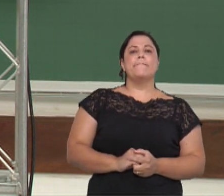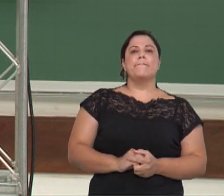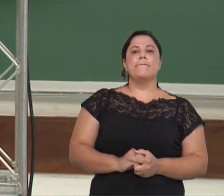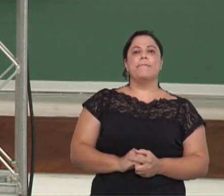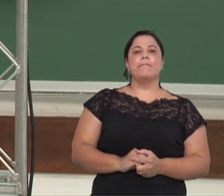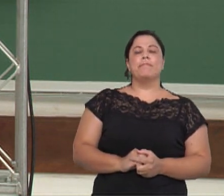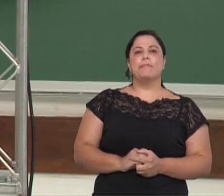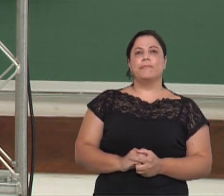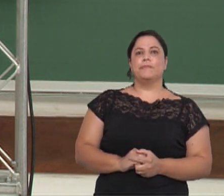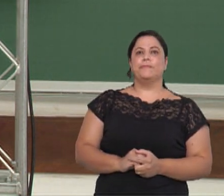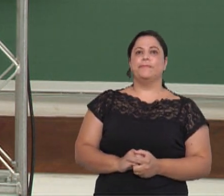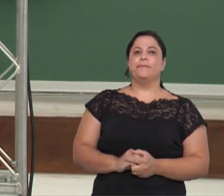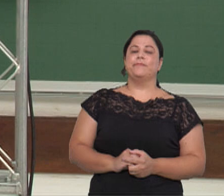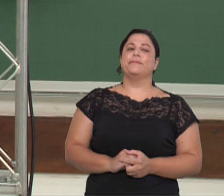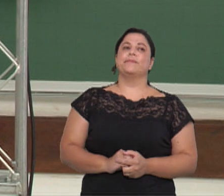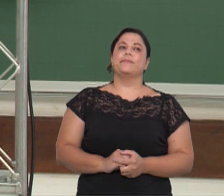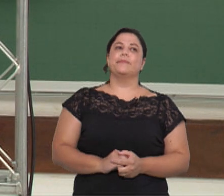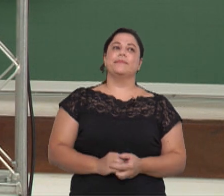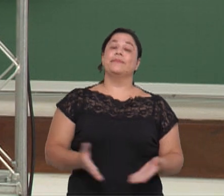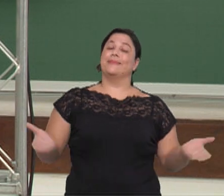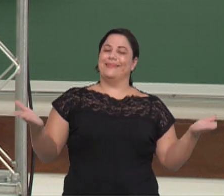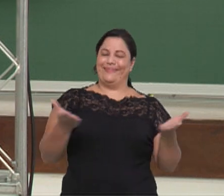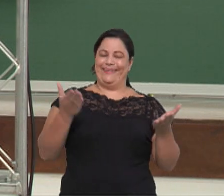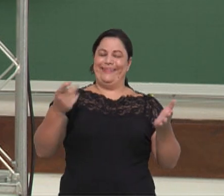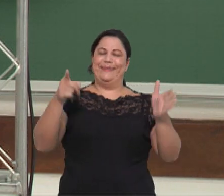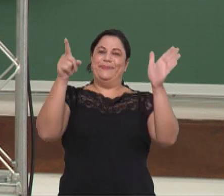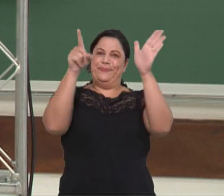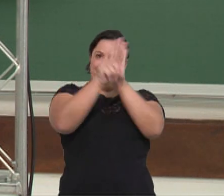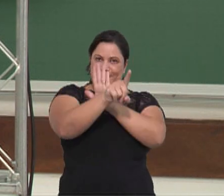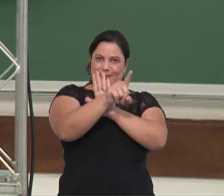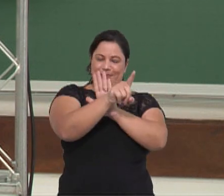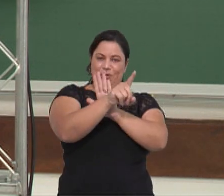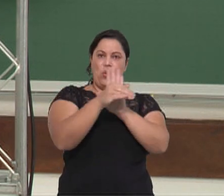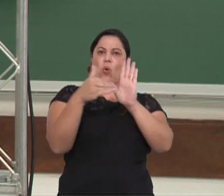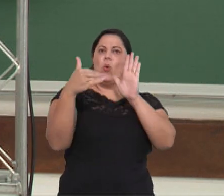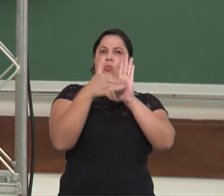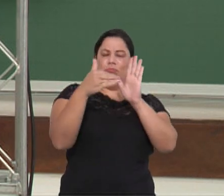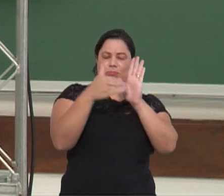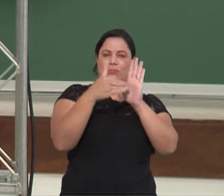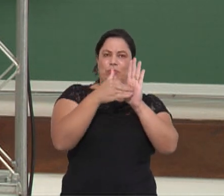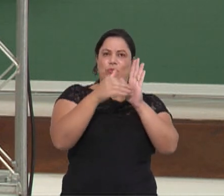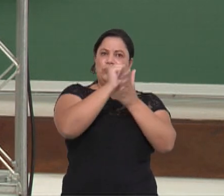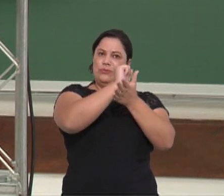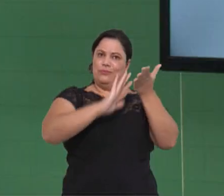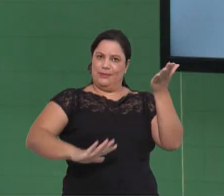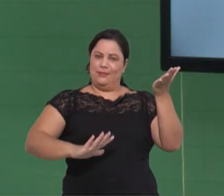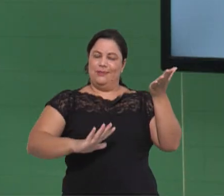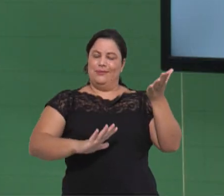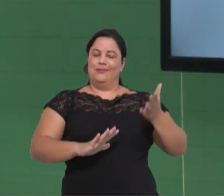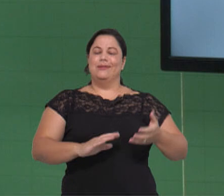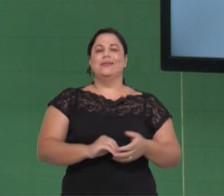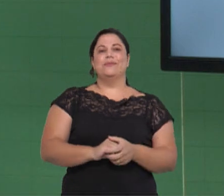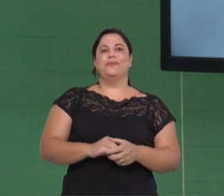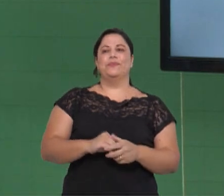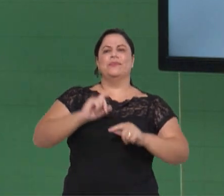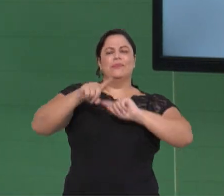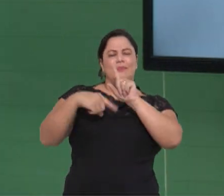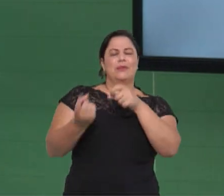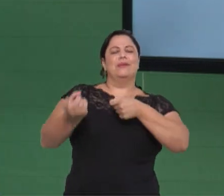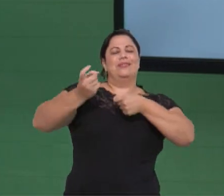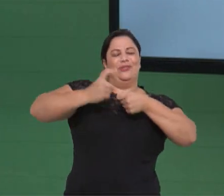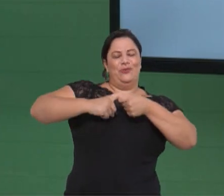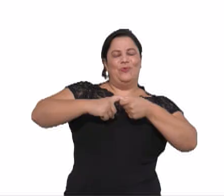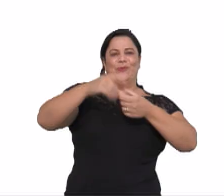nós temos aqui um quiz, o nosso último exercício. Você fica com esse exercício agora e voltamos daqui a pouco